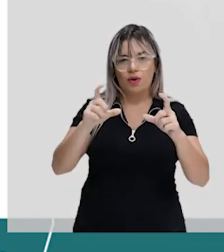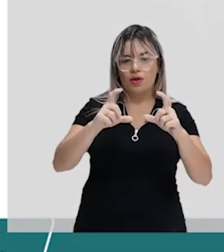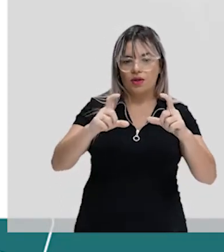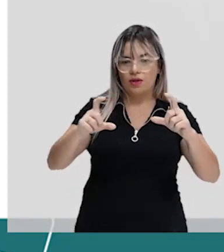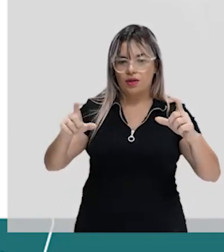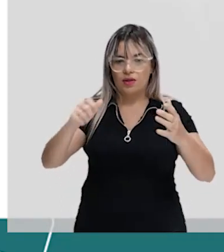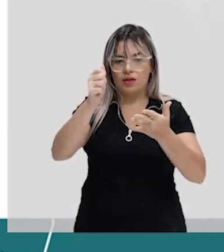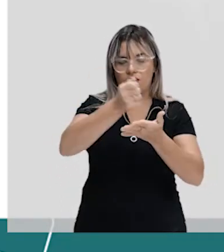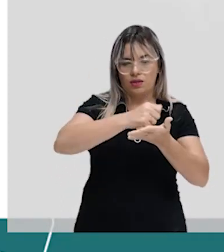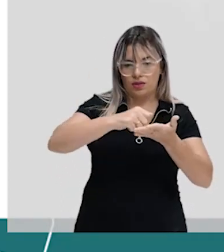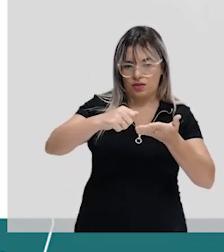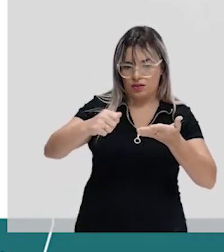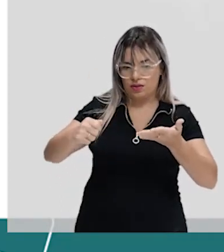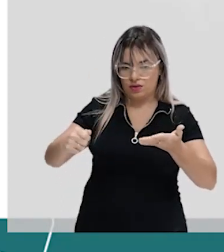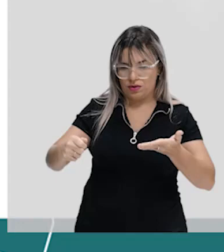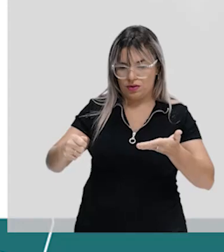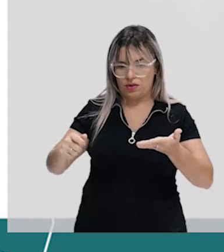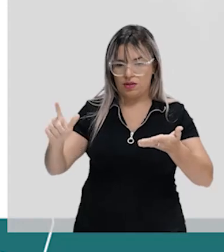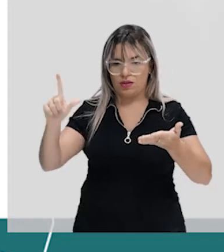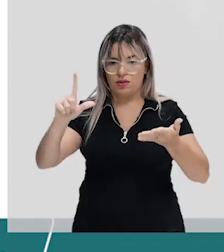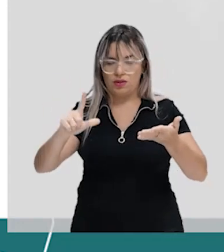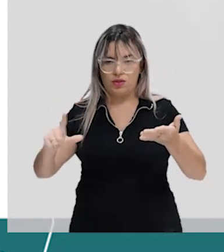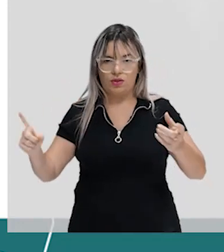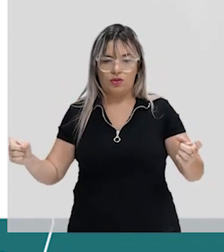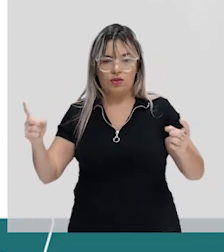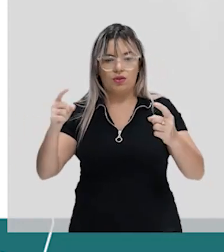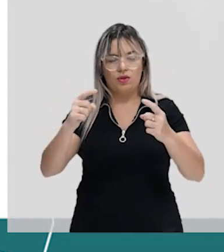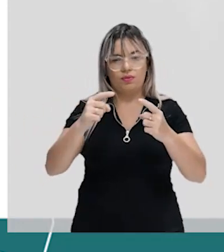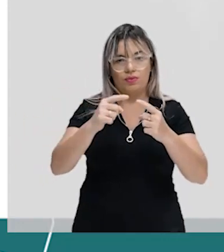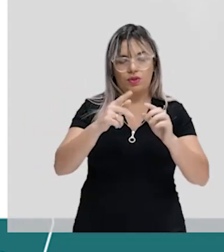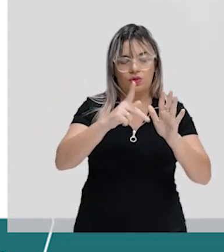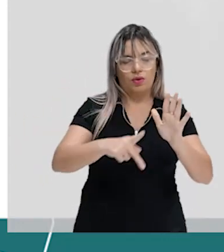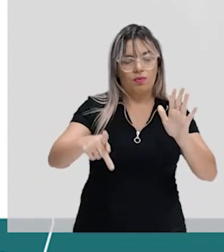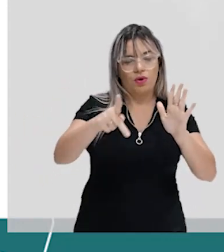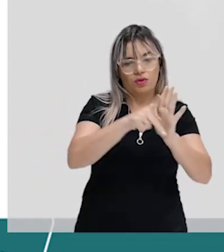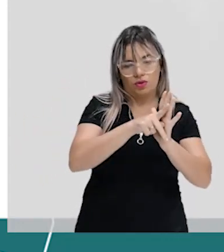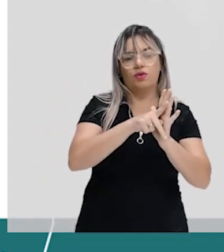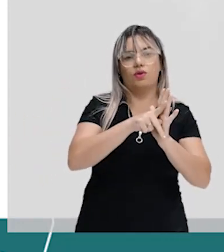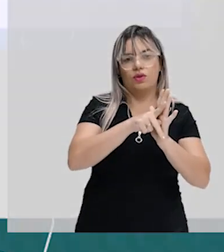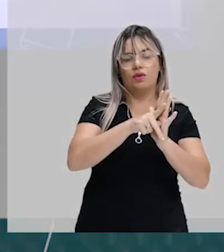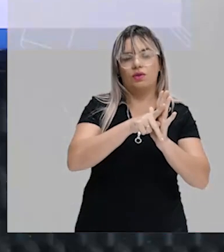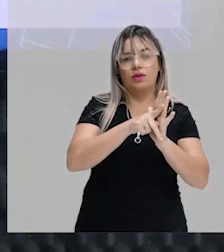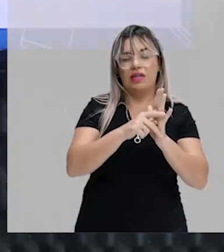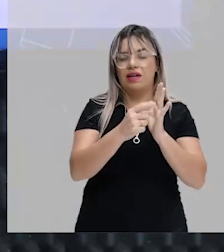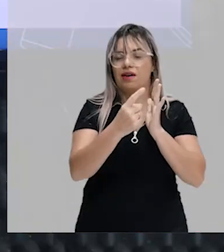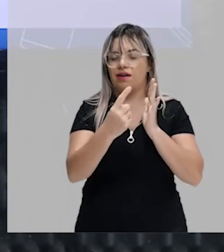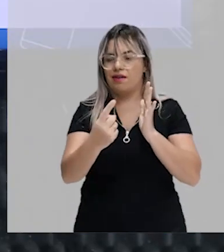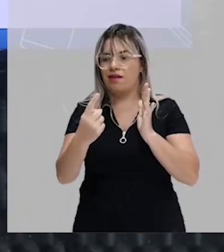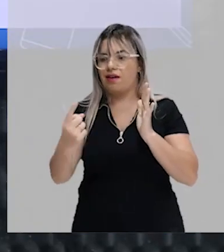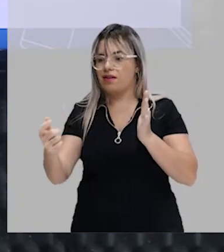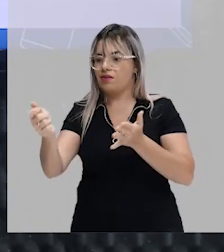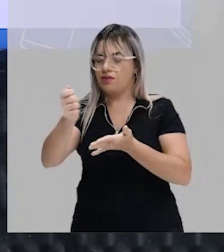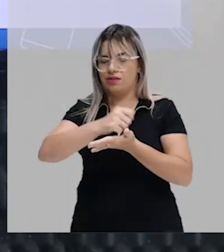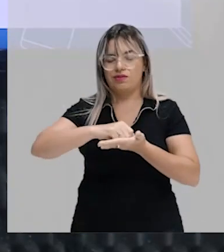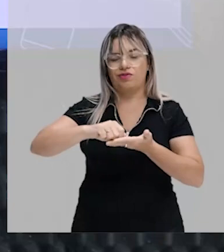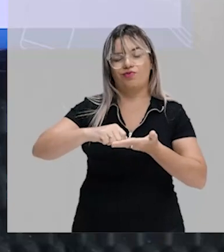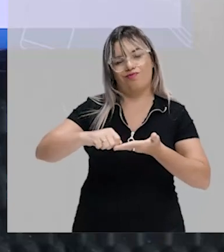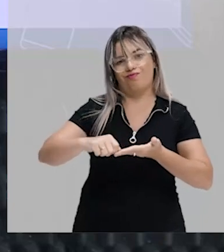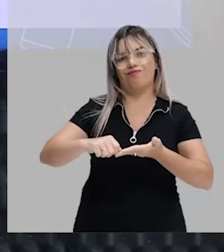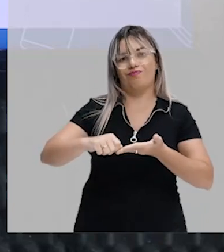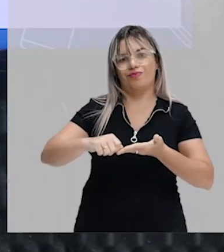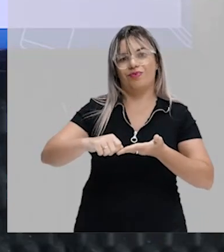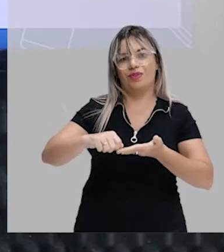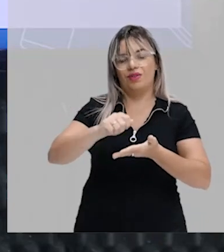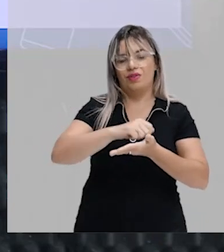designar o modo particular utilizado por cada escritor na composição de suas obras. Cada um tem um